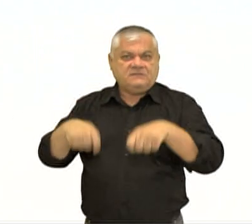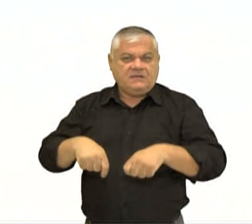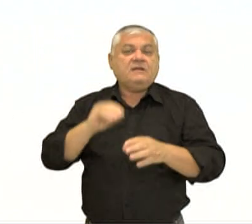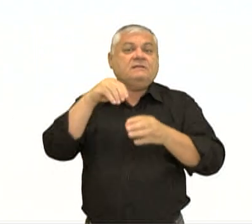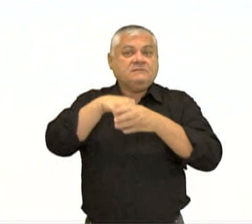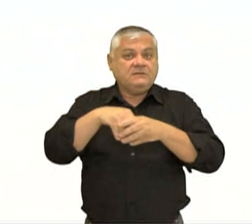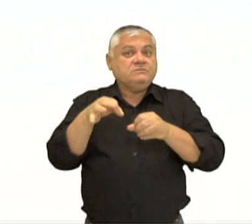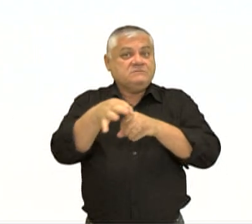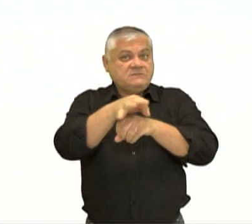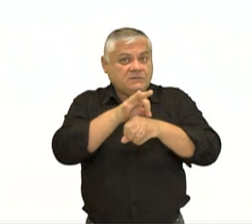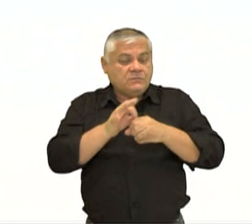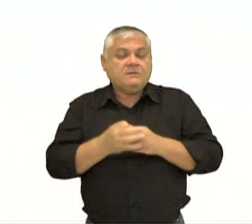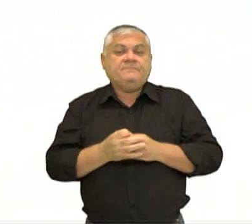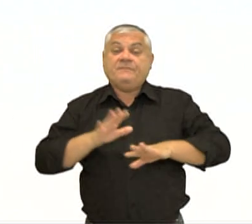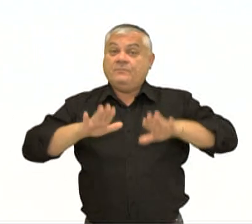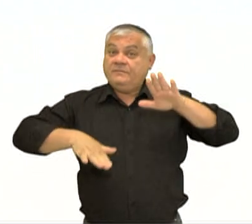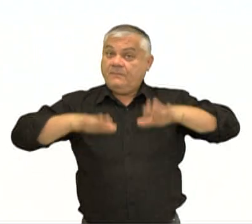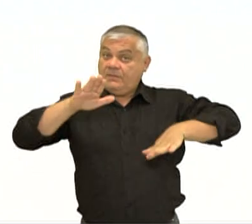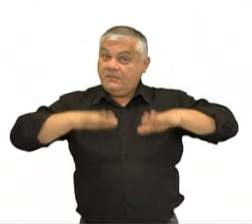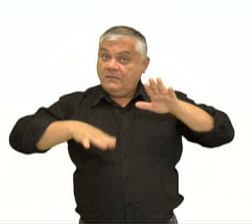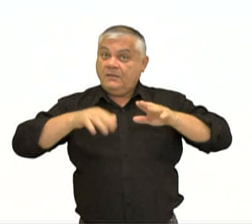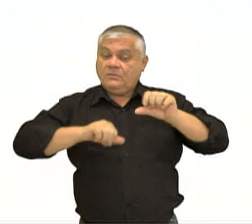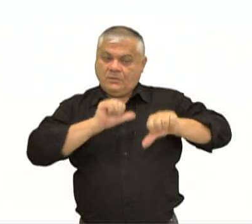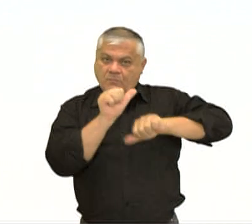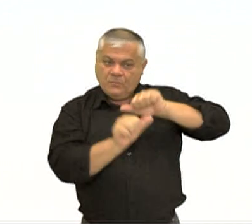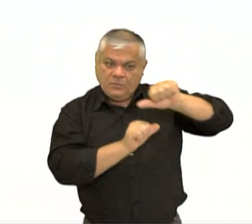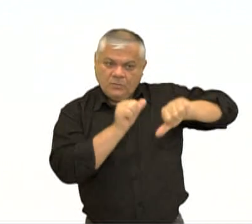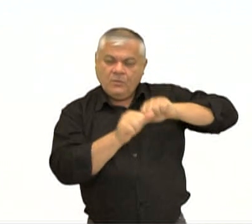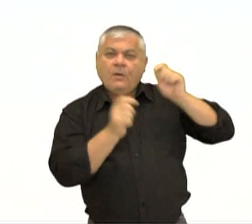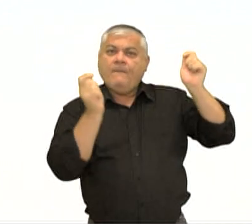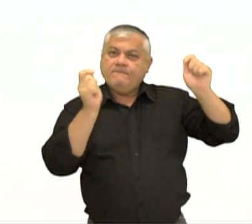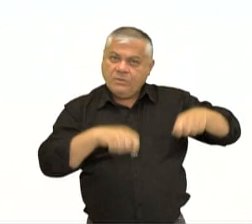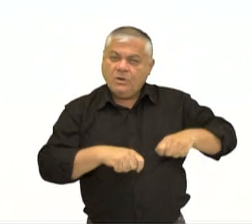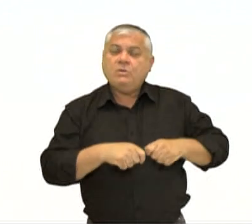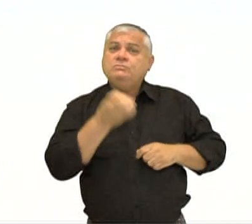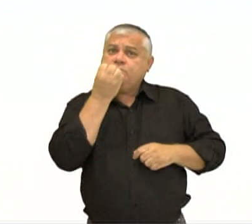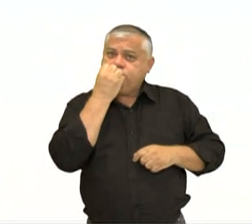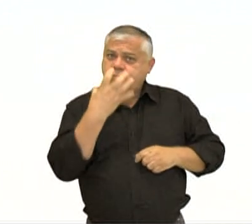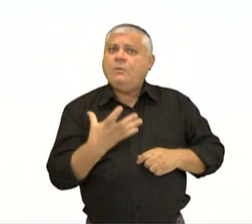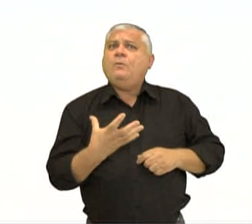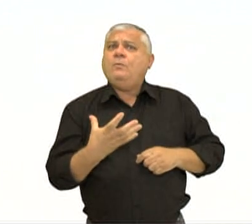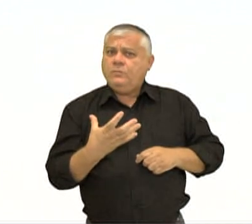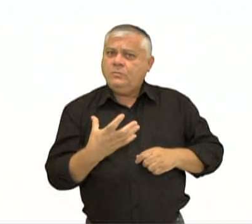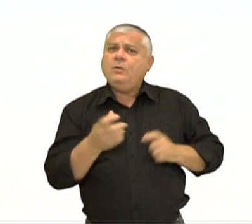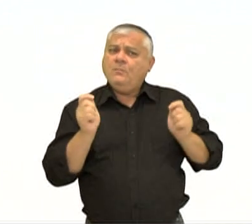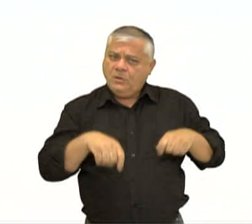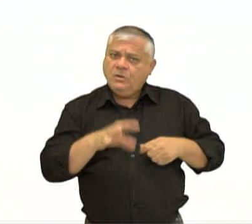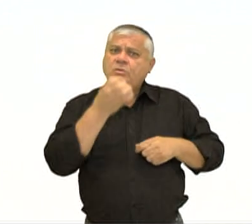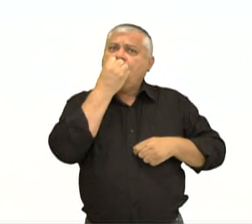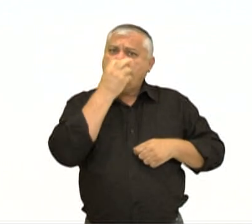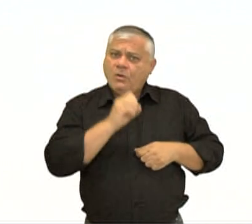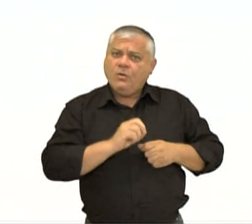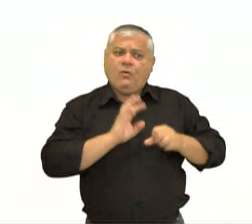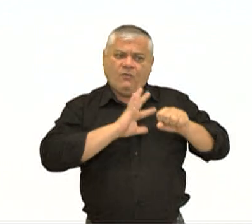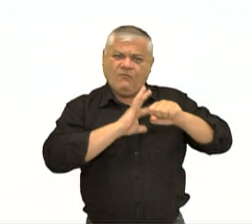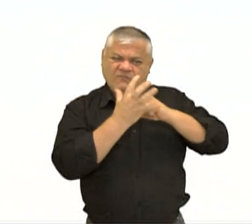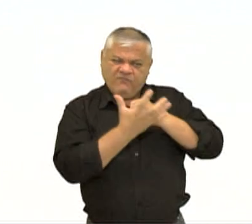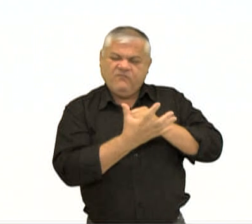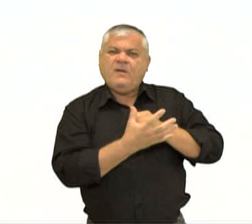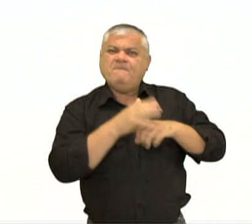olha só, dependendo da mutação, ela pode ser vantajosa para o vírus. Ela pode deixar ele ainda